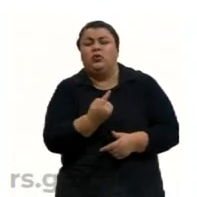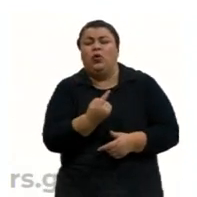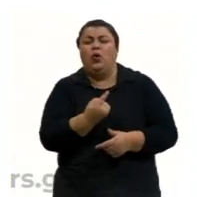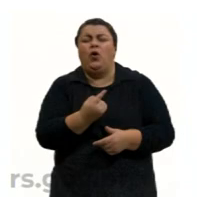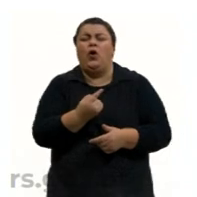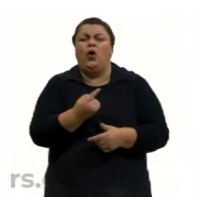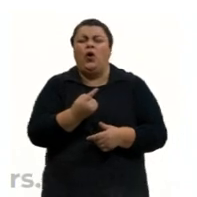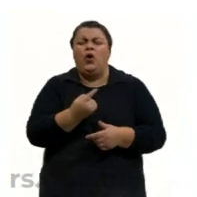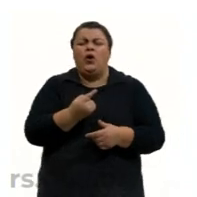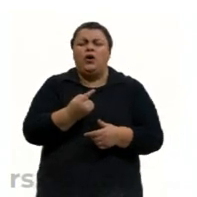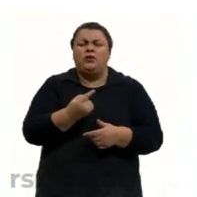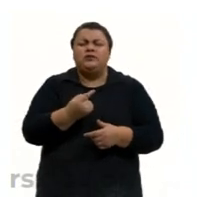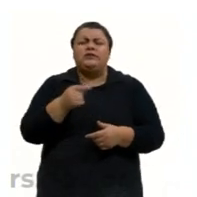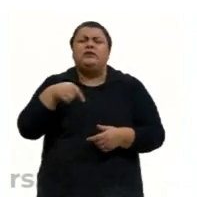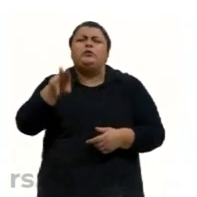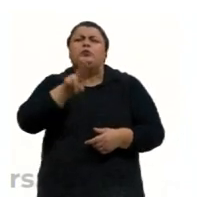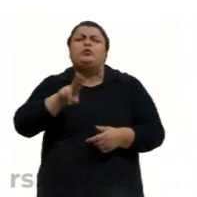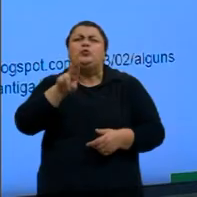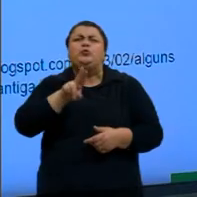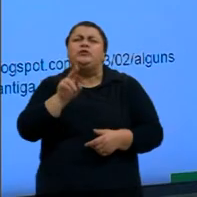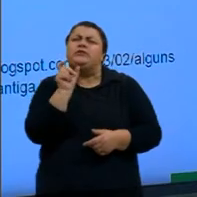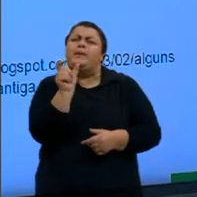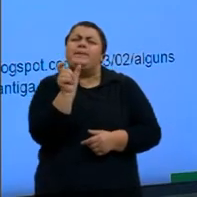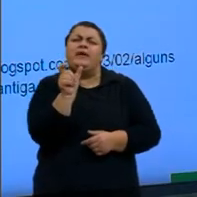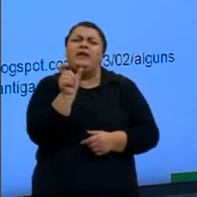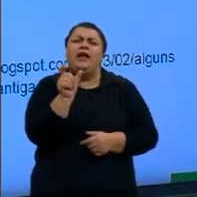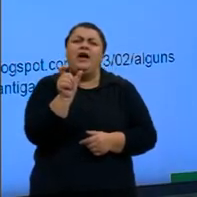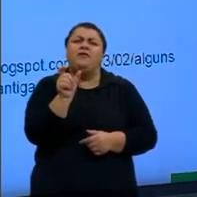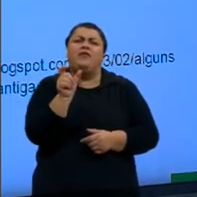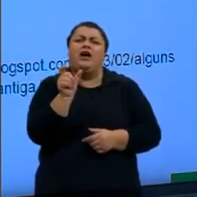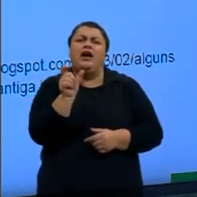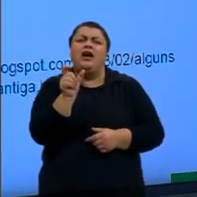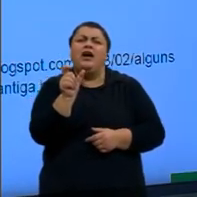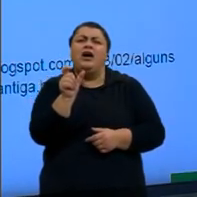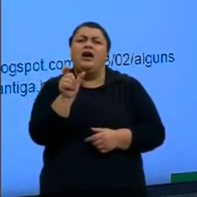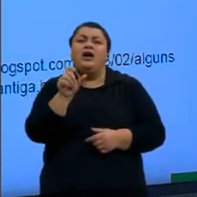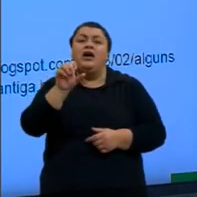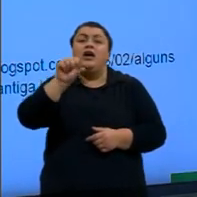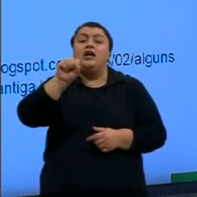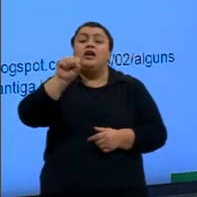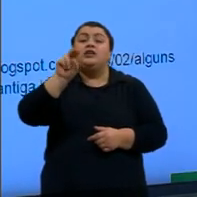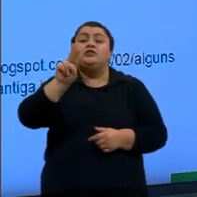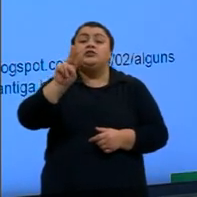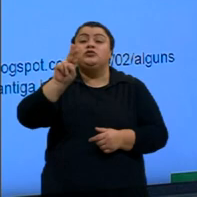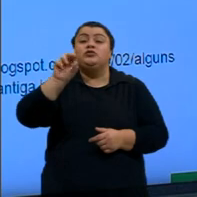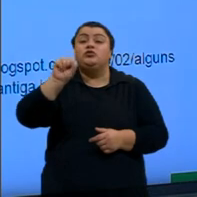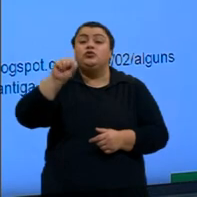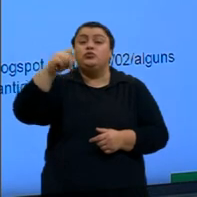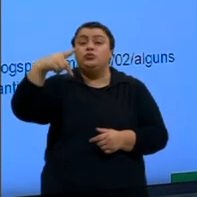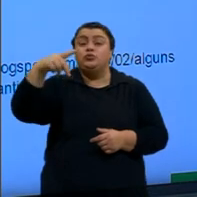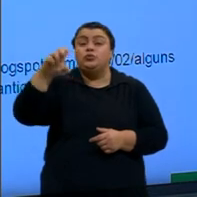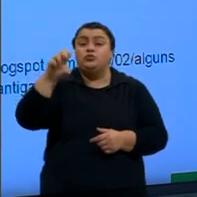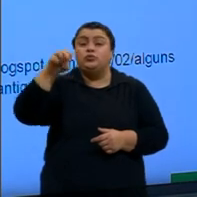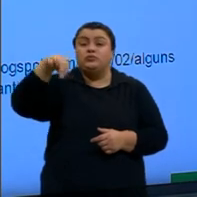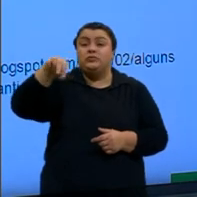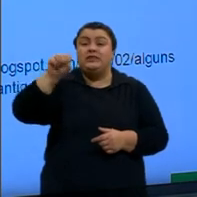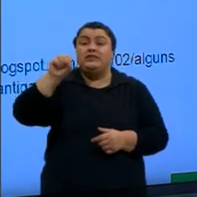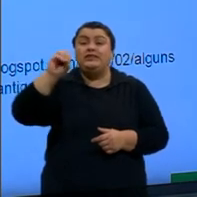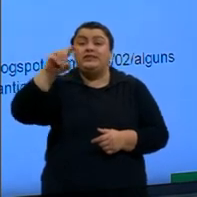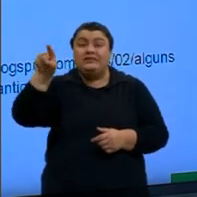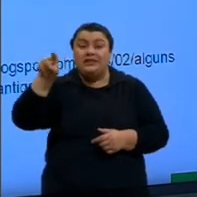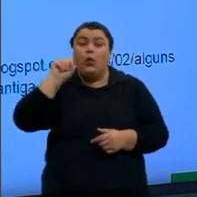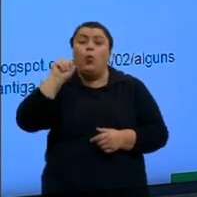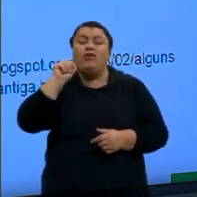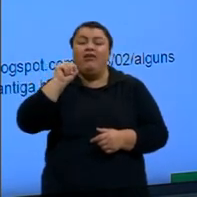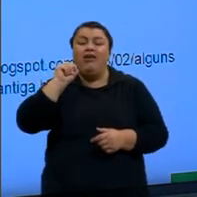colocarmos em suspensão e eu uso muito essa palavra eu acho muito bacana essa palavra colocarmos em suspensão ou o